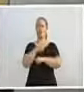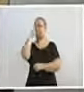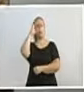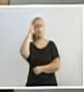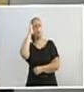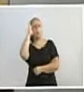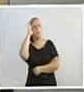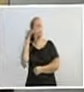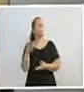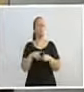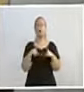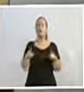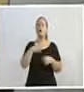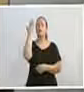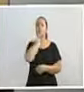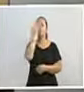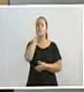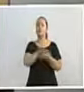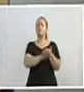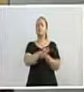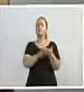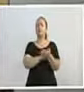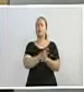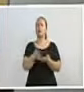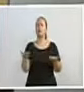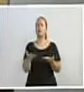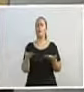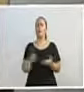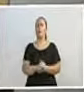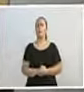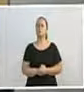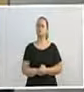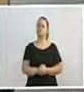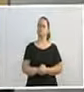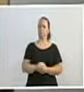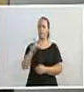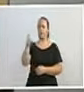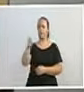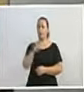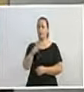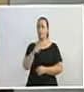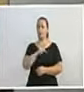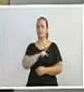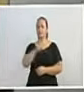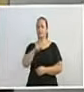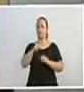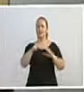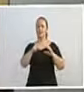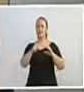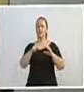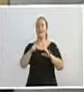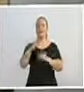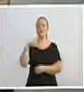ninguém falando da cassação do nosso ex-presidente da Câmara dos Deputados,